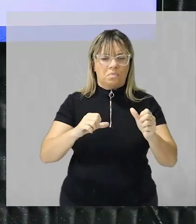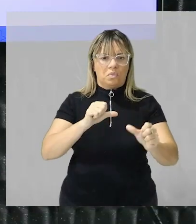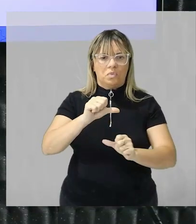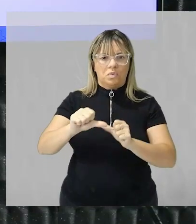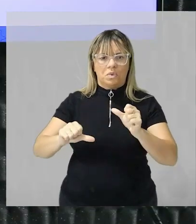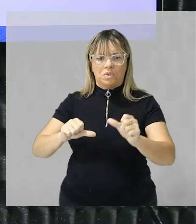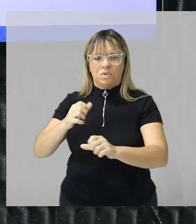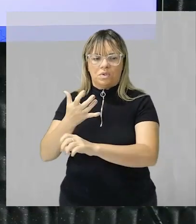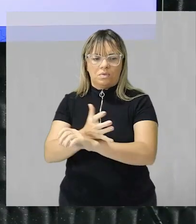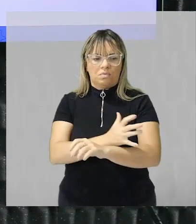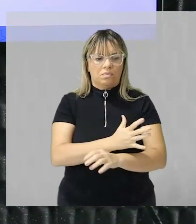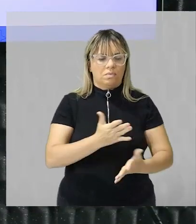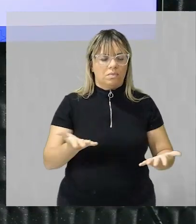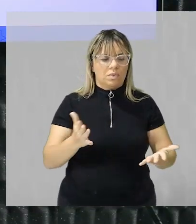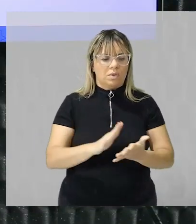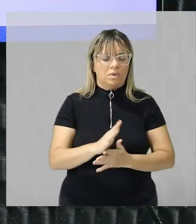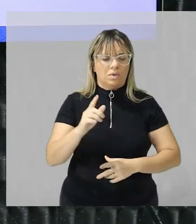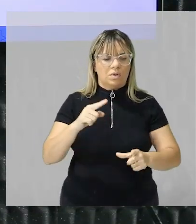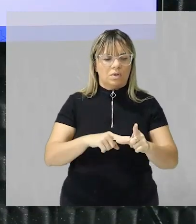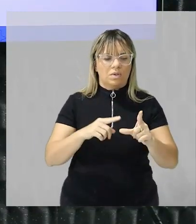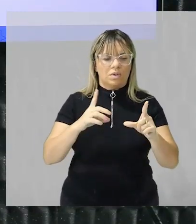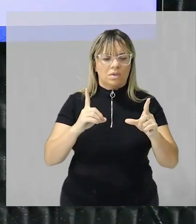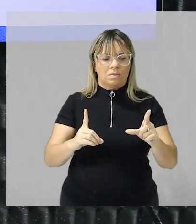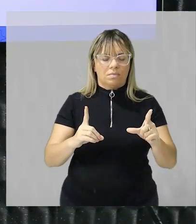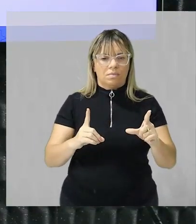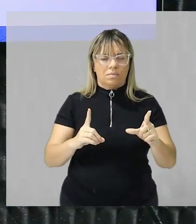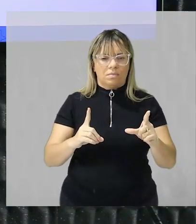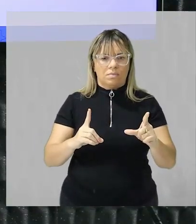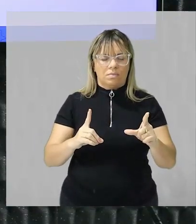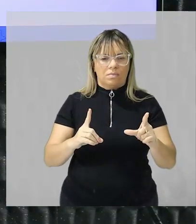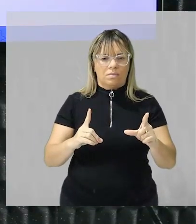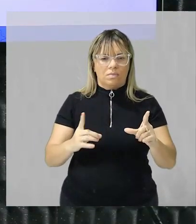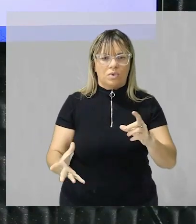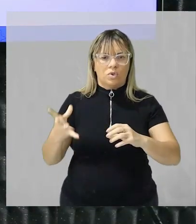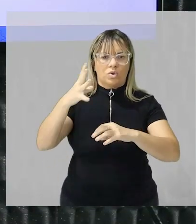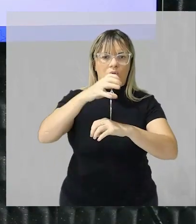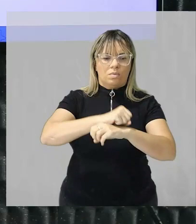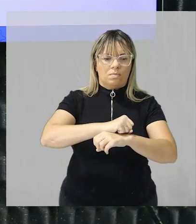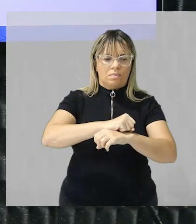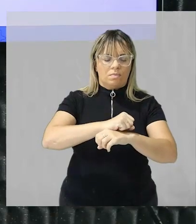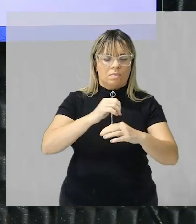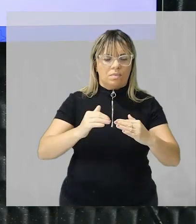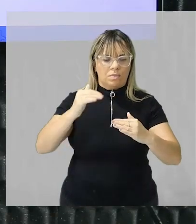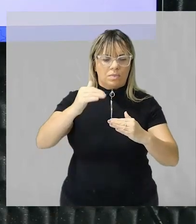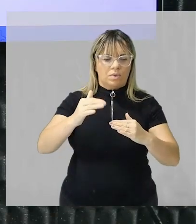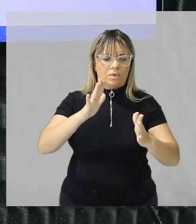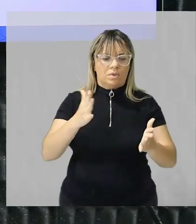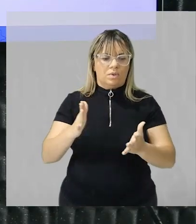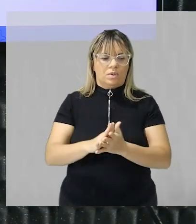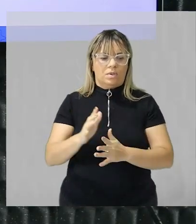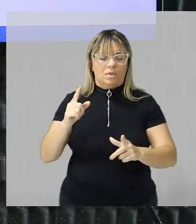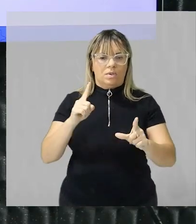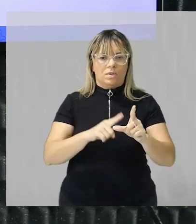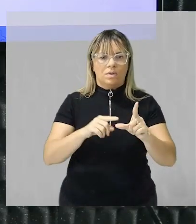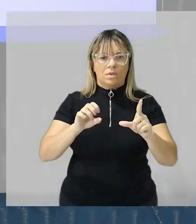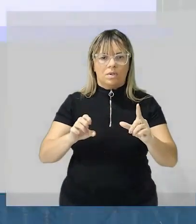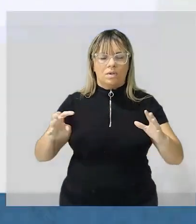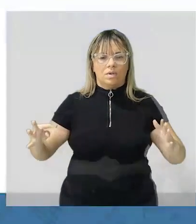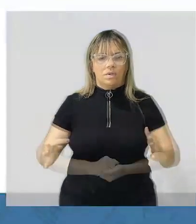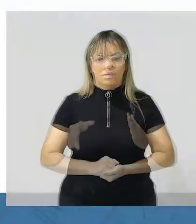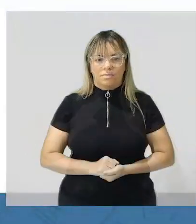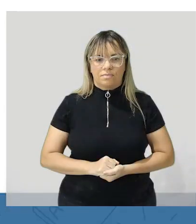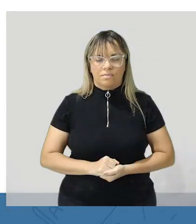mutante. A letra D, dominante. E a letra E, uma planta